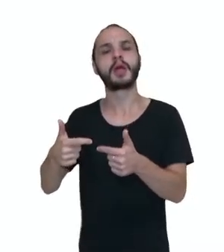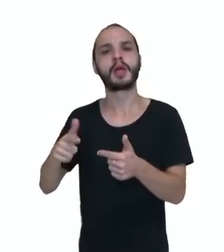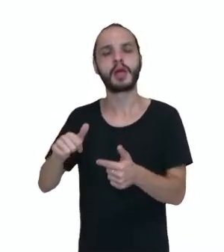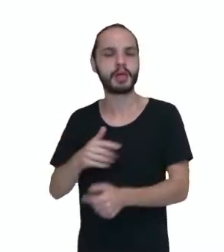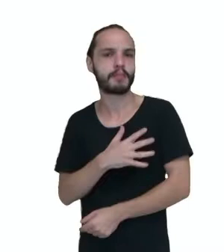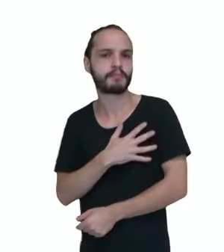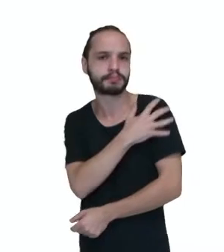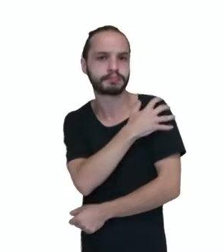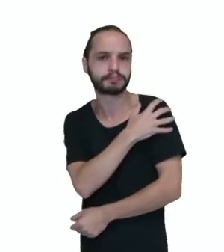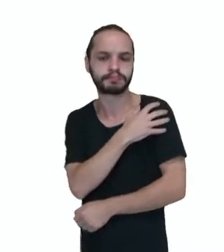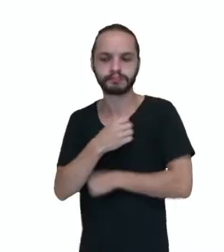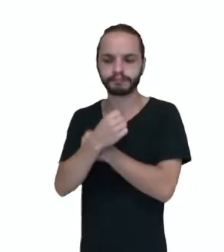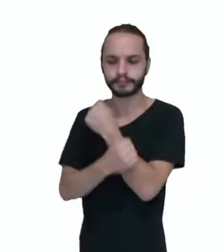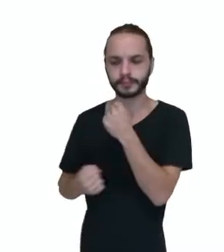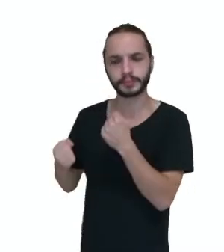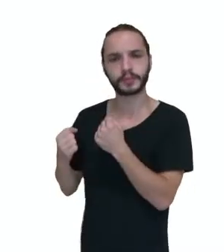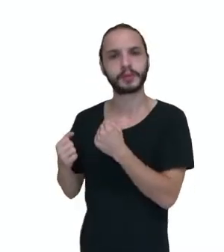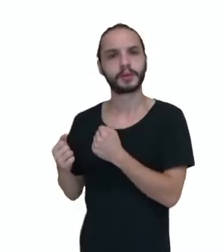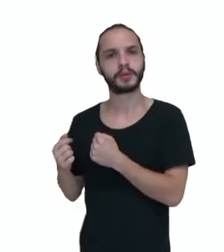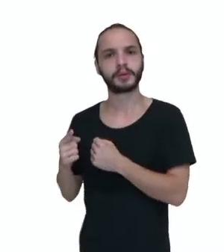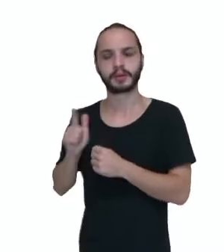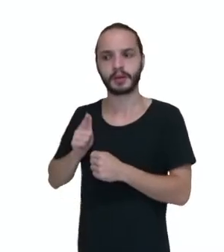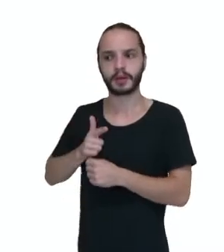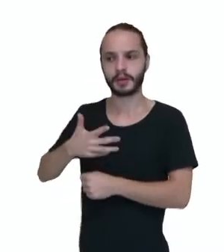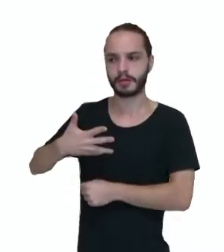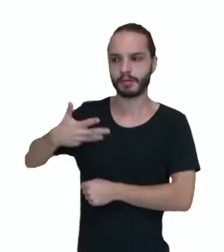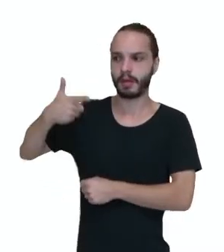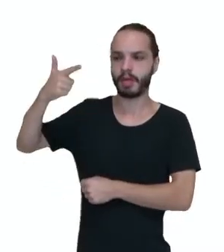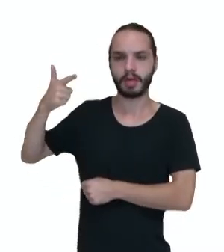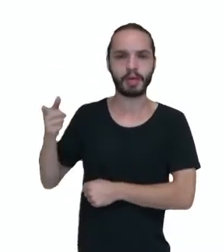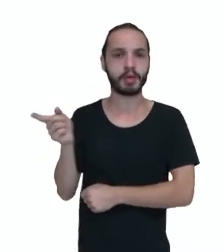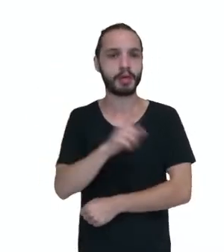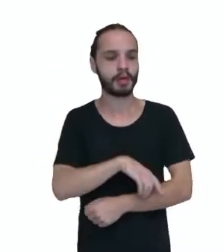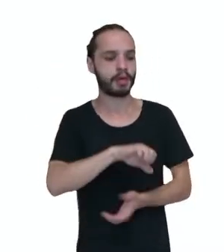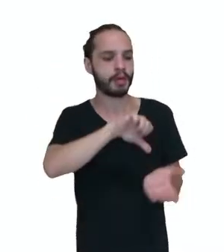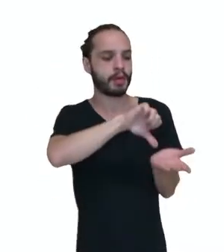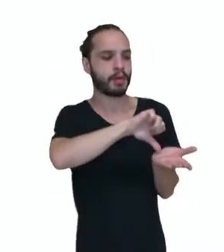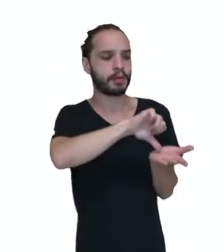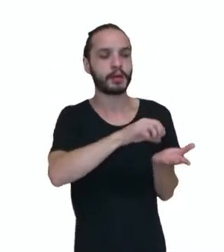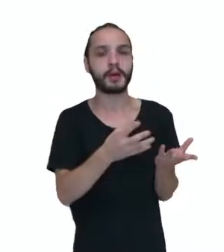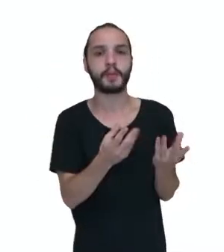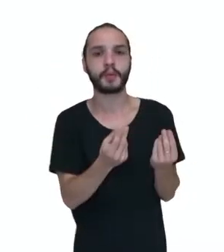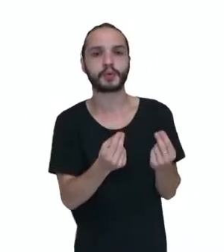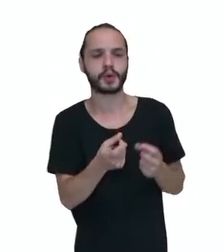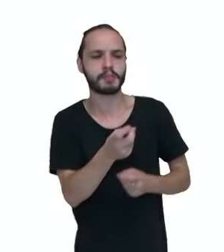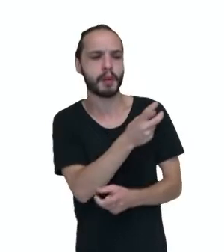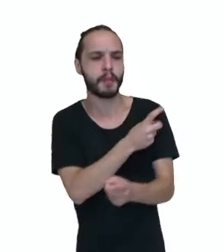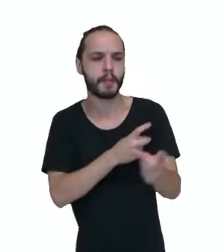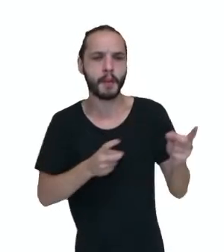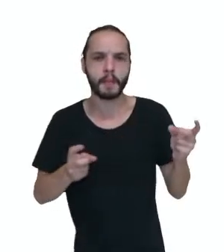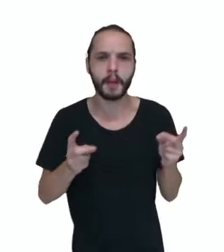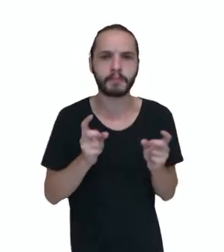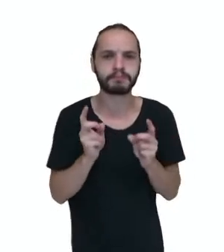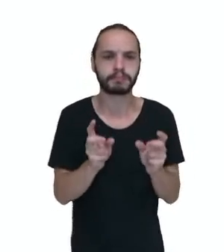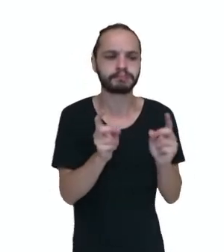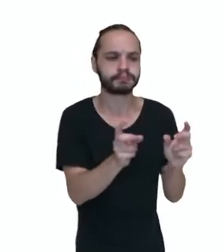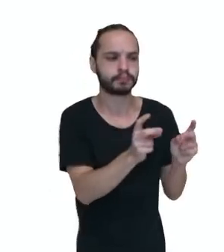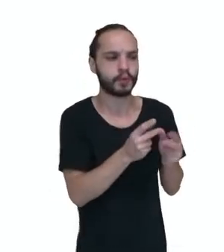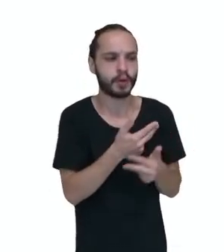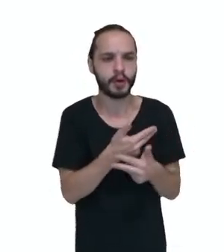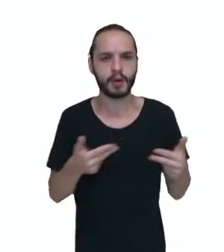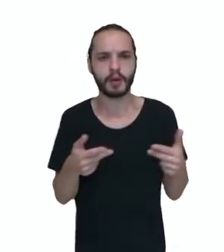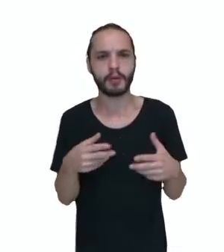hierarquizada. Atenas, pelo desenvolvimento do comércio em diversas regiões do mar Mediterrâneo e pela criação de